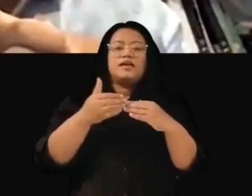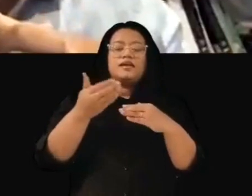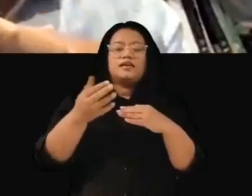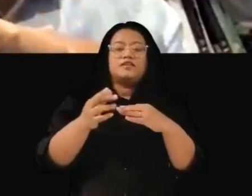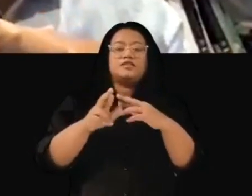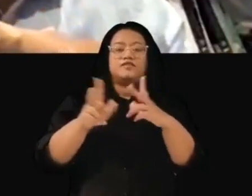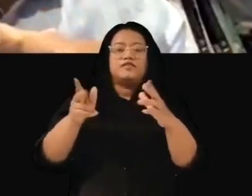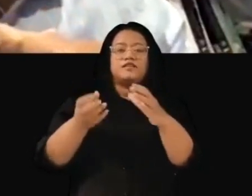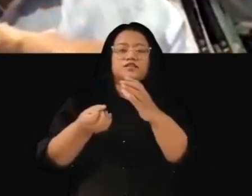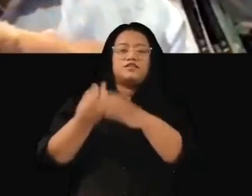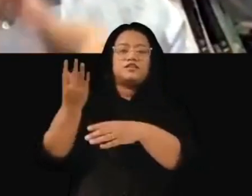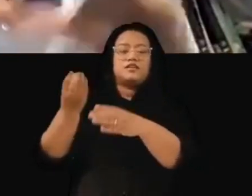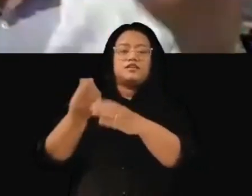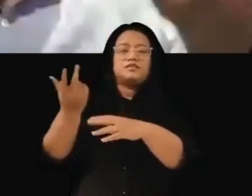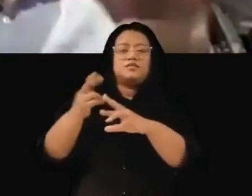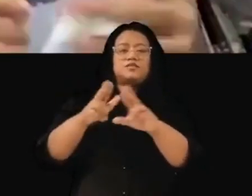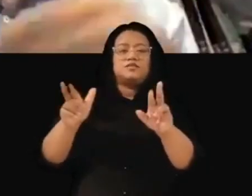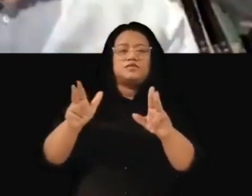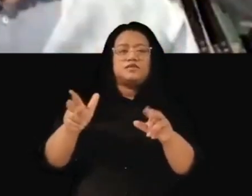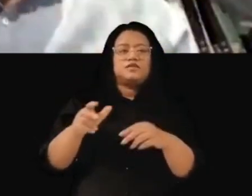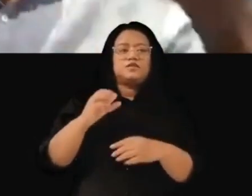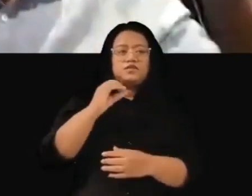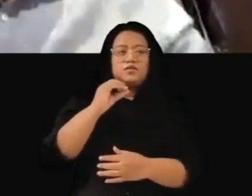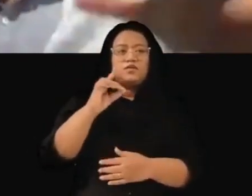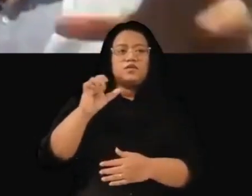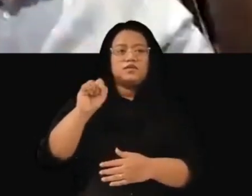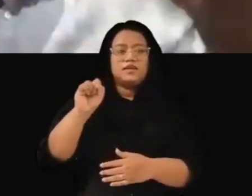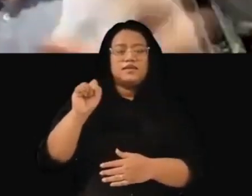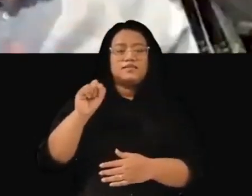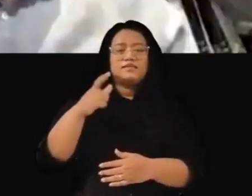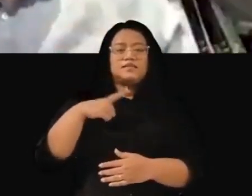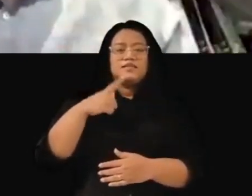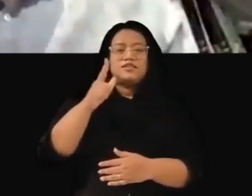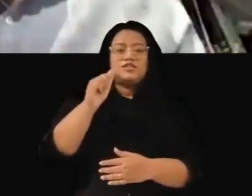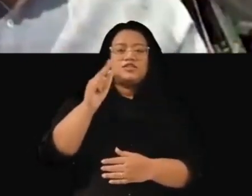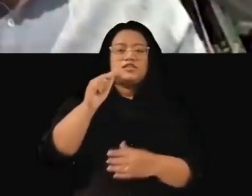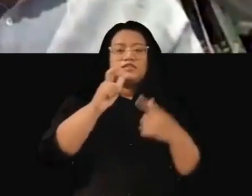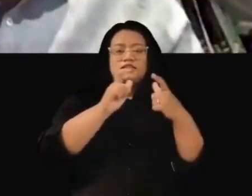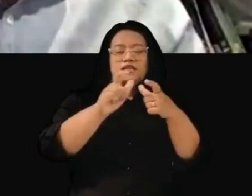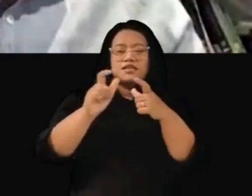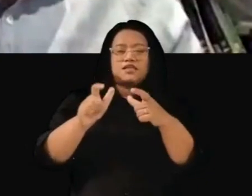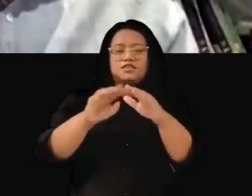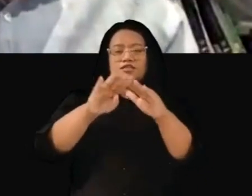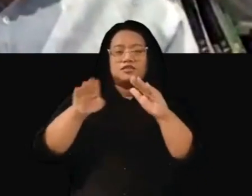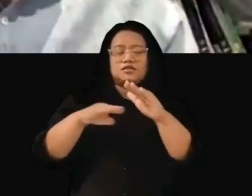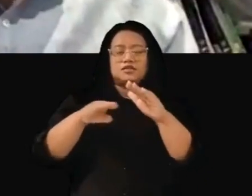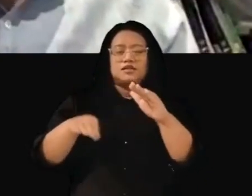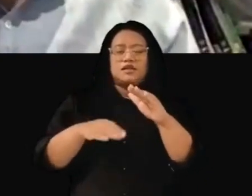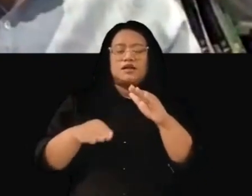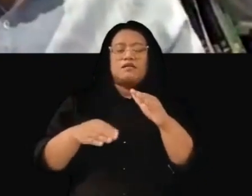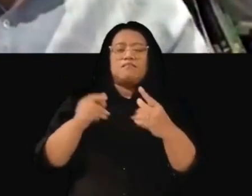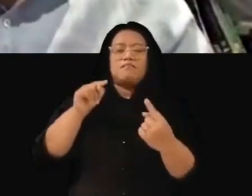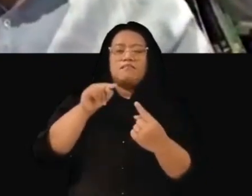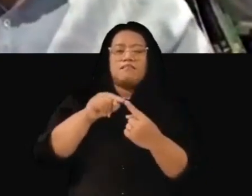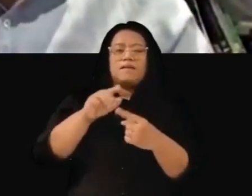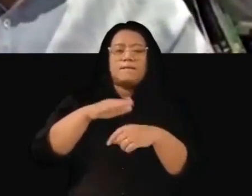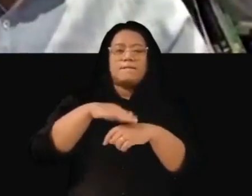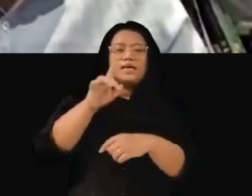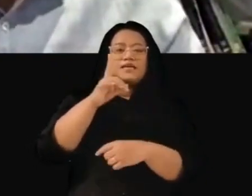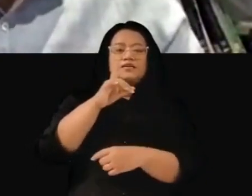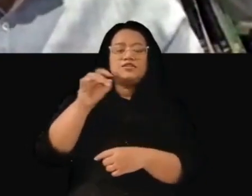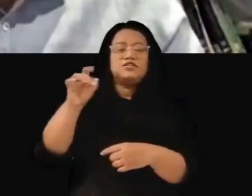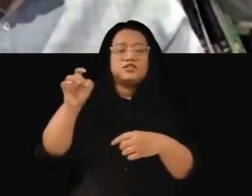né? E os ODS, me parece que, ao listar esses 17 campos, né, com as suas submetas, nós temos aí mais de 100 metas para serem